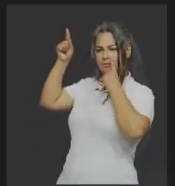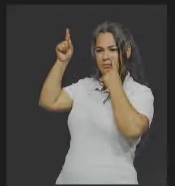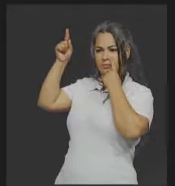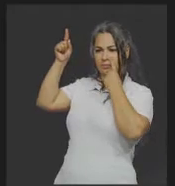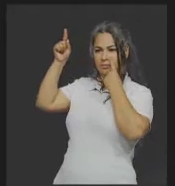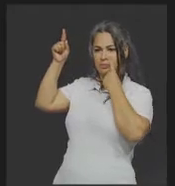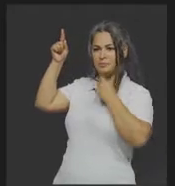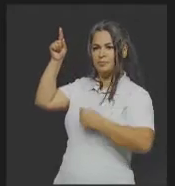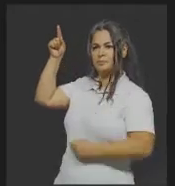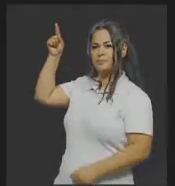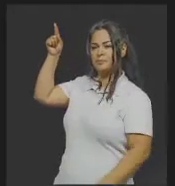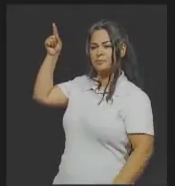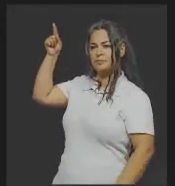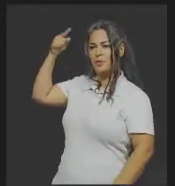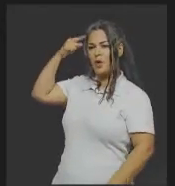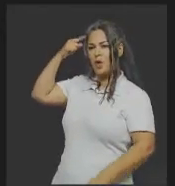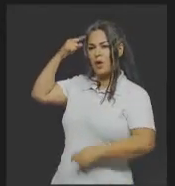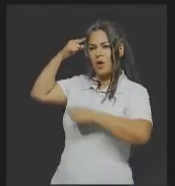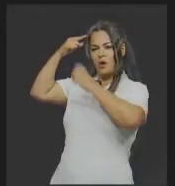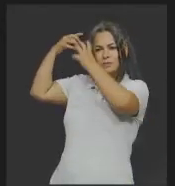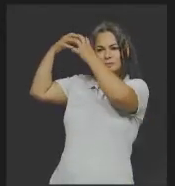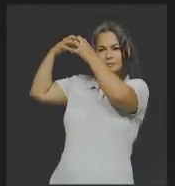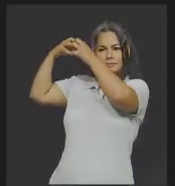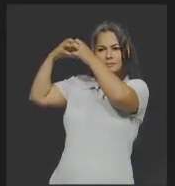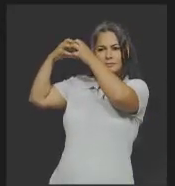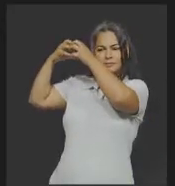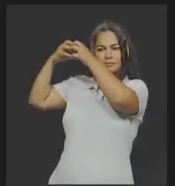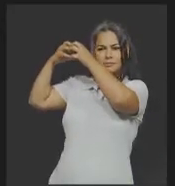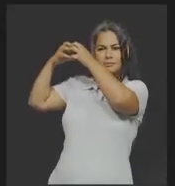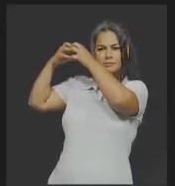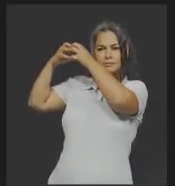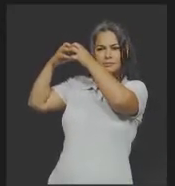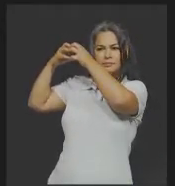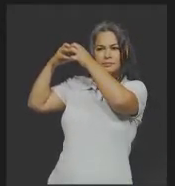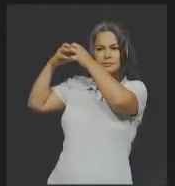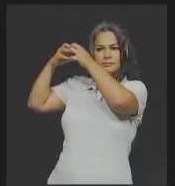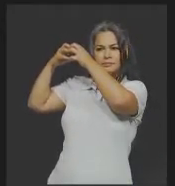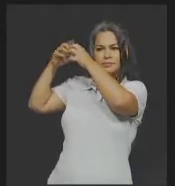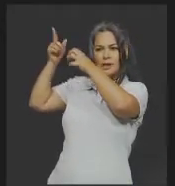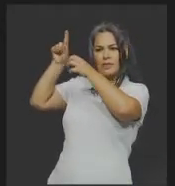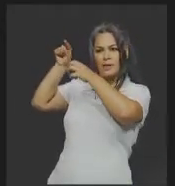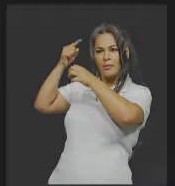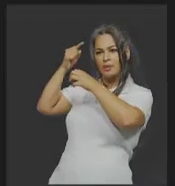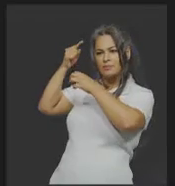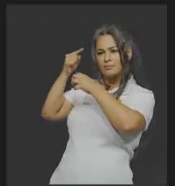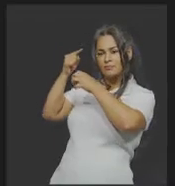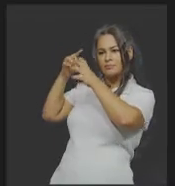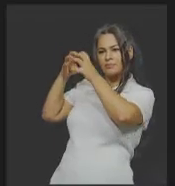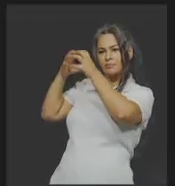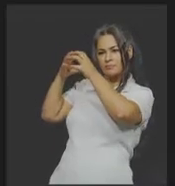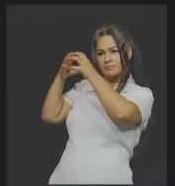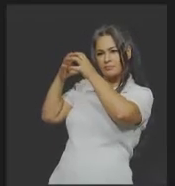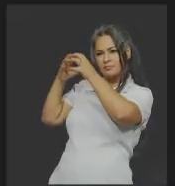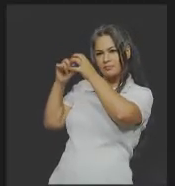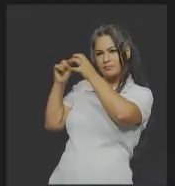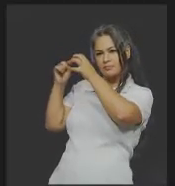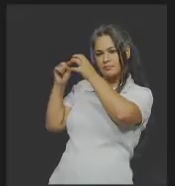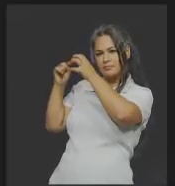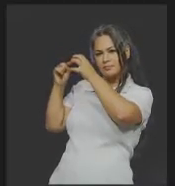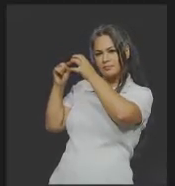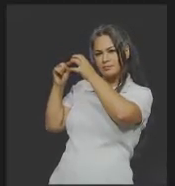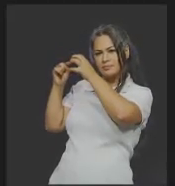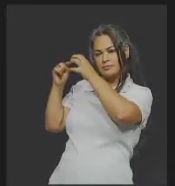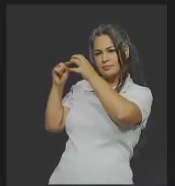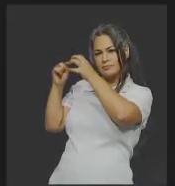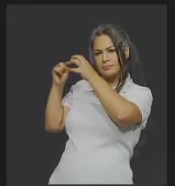lá no cérebro com o hipotálamo e a glândula pineal, logo abaixo a hipófise, depois nós temos aí